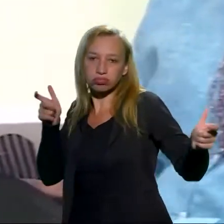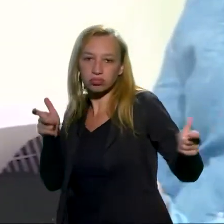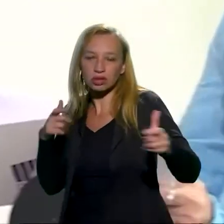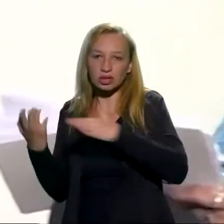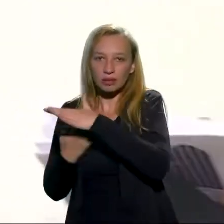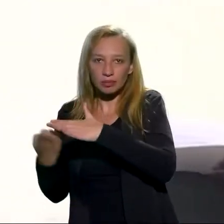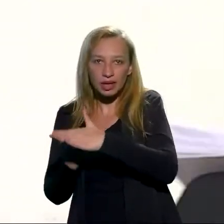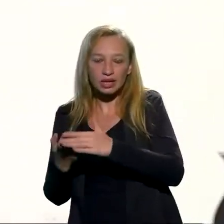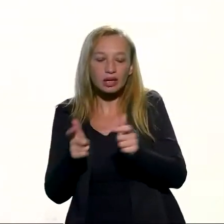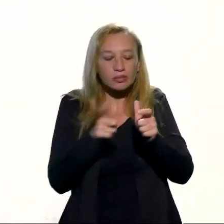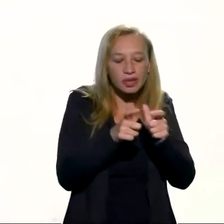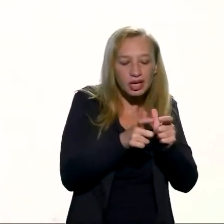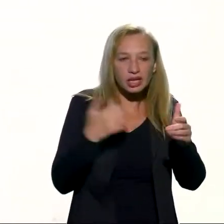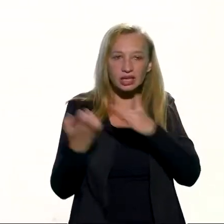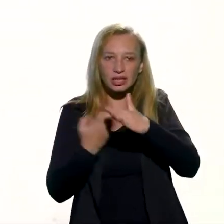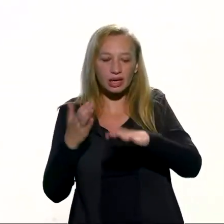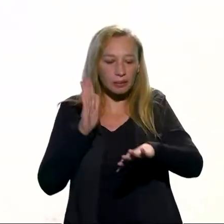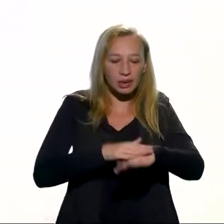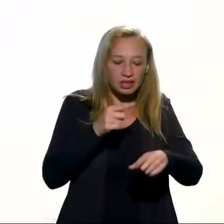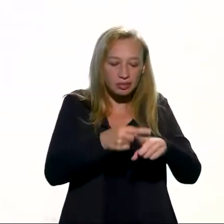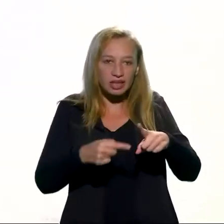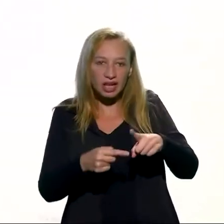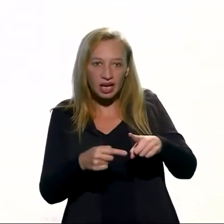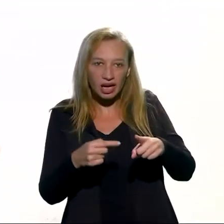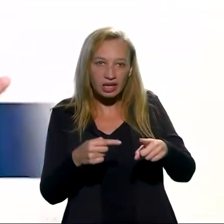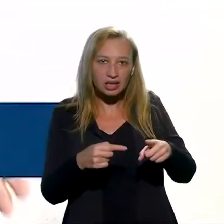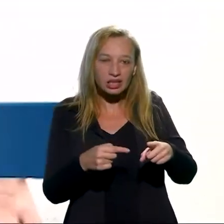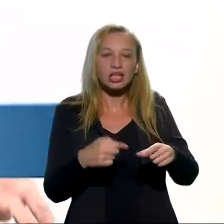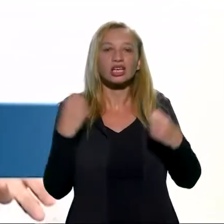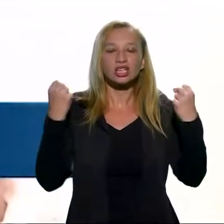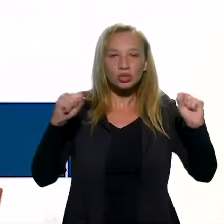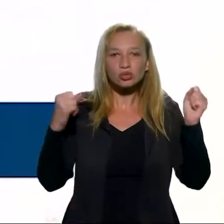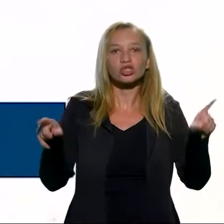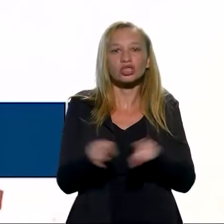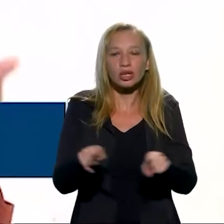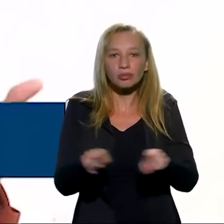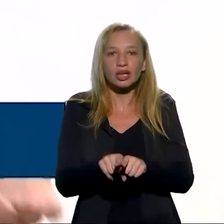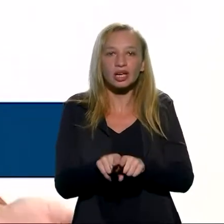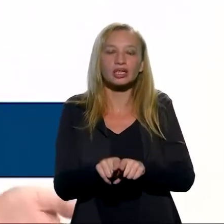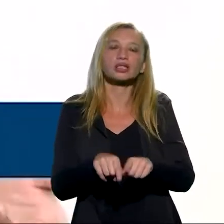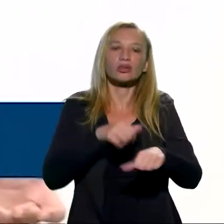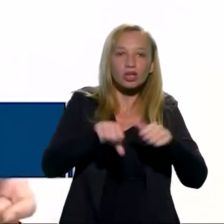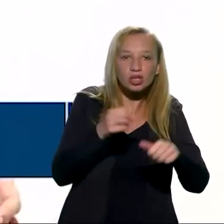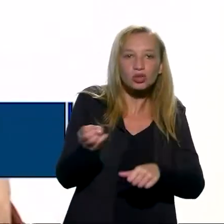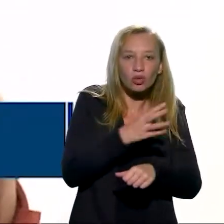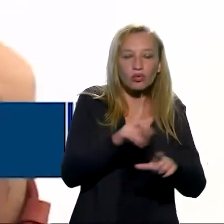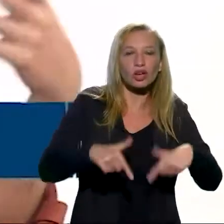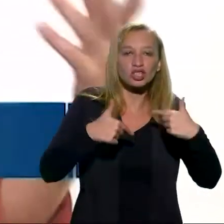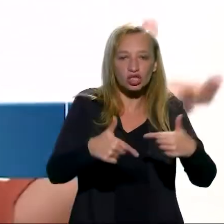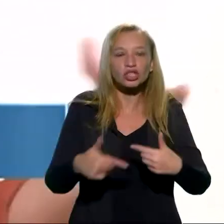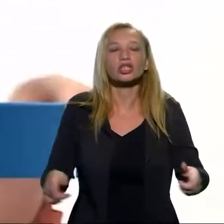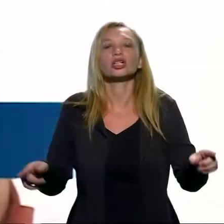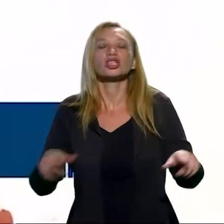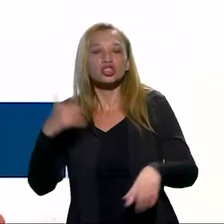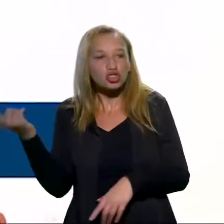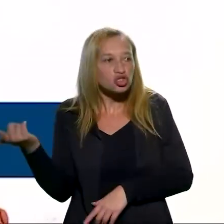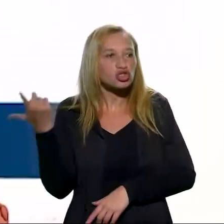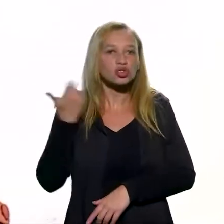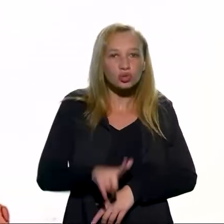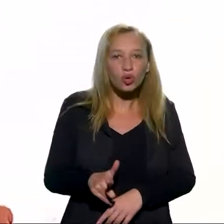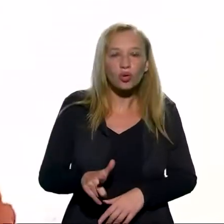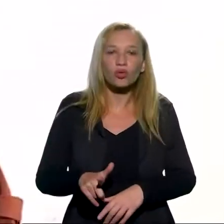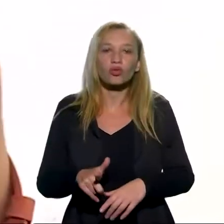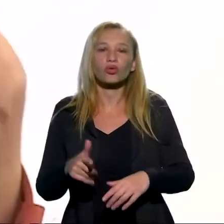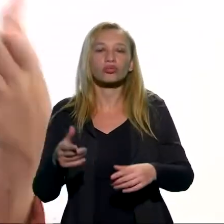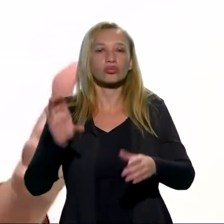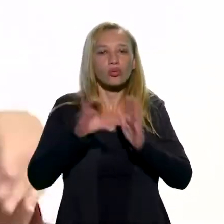médias e que para as pequenas empresas, mais da metade das pequenas indústrias do estado também estão investindo em inovação. E aí, de novo, inovação